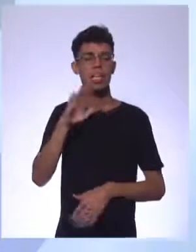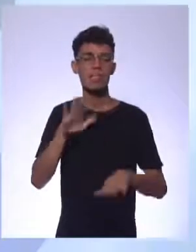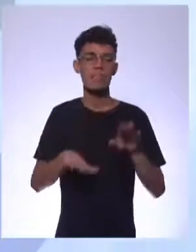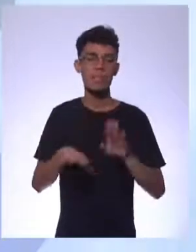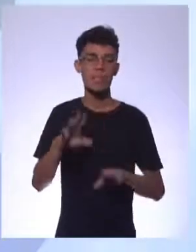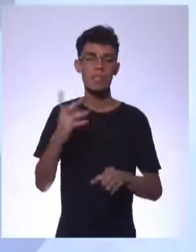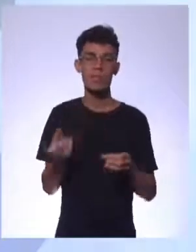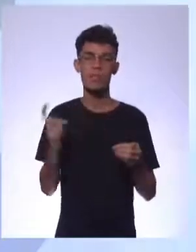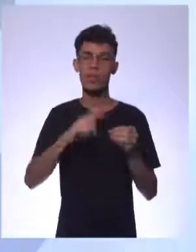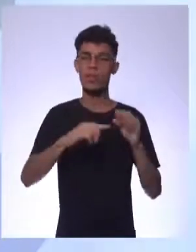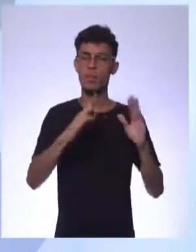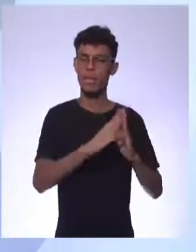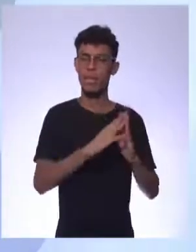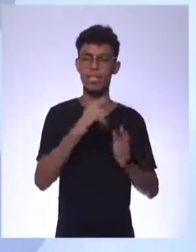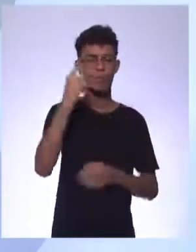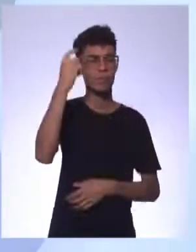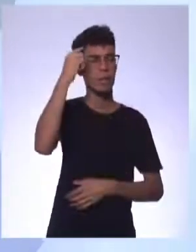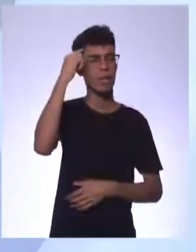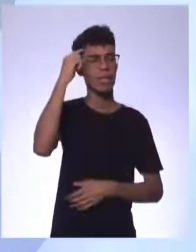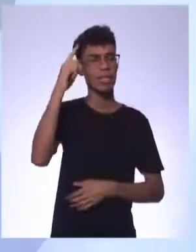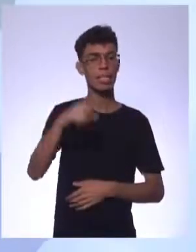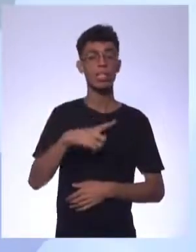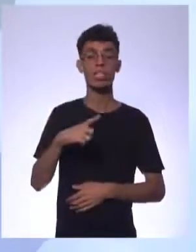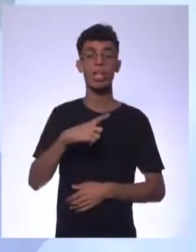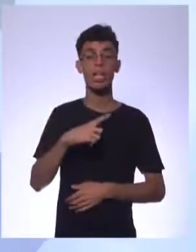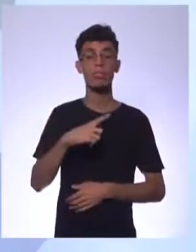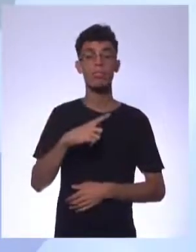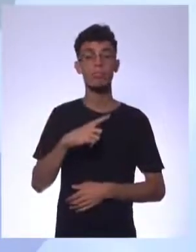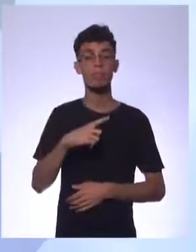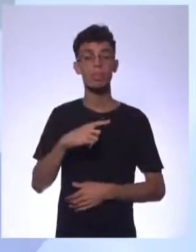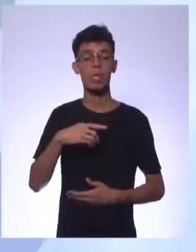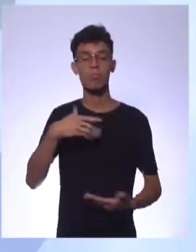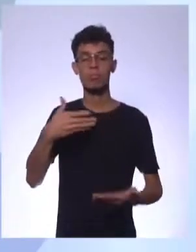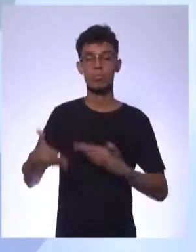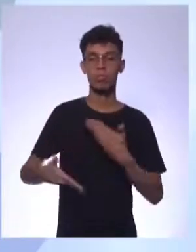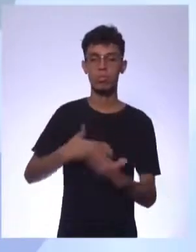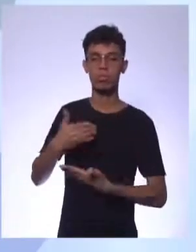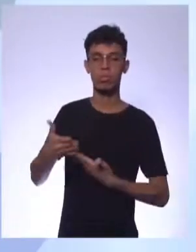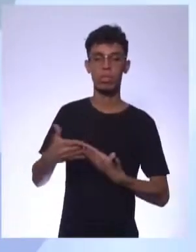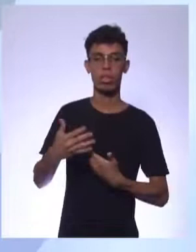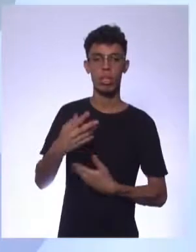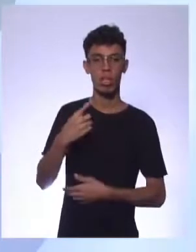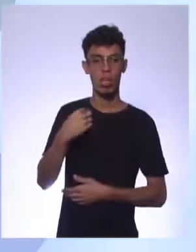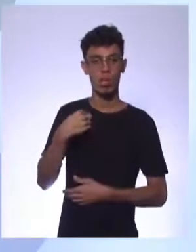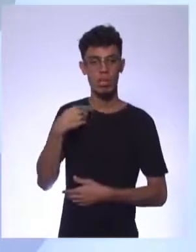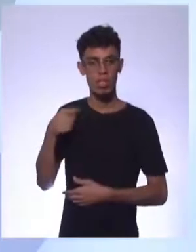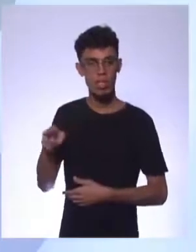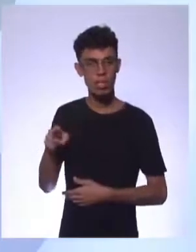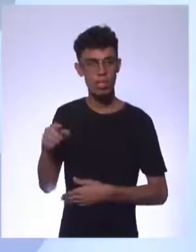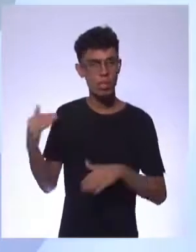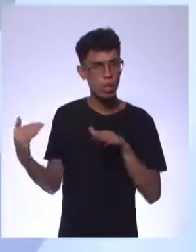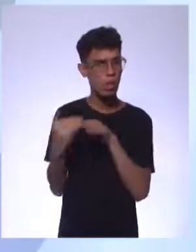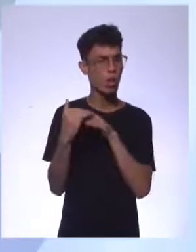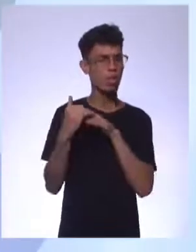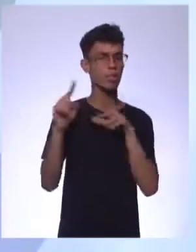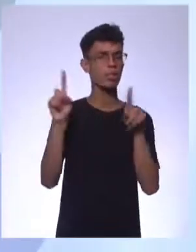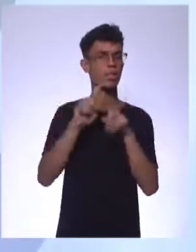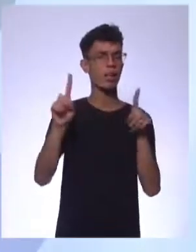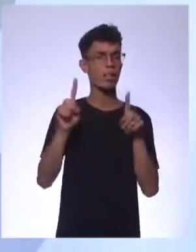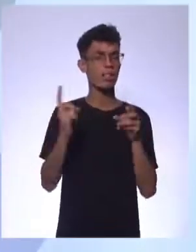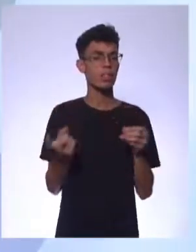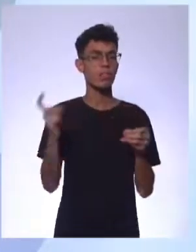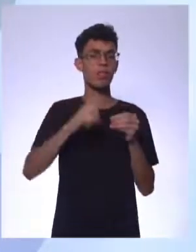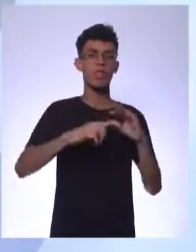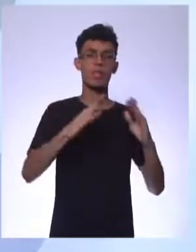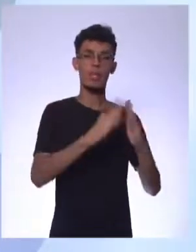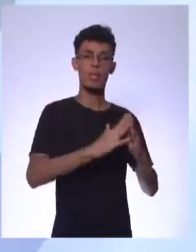vou falar uma coisa... Quando a gente debate com a pessoa, tem uma questão de orgulho, né? Eu não vou falar na cara dela que eu concordo com ela. A gente leva para